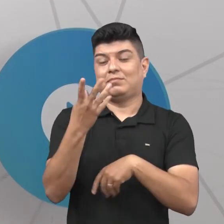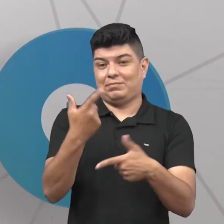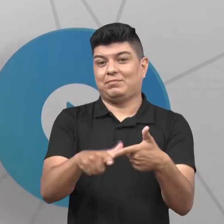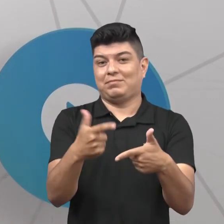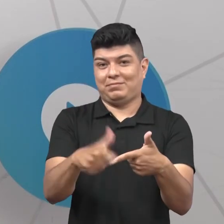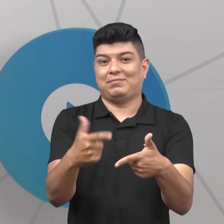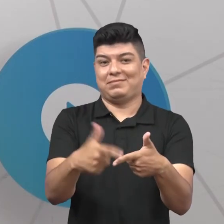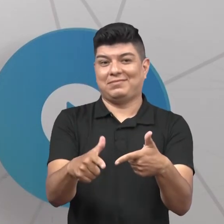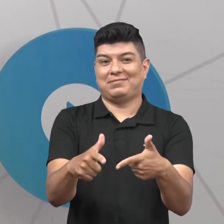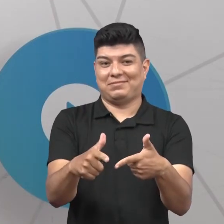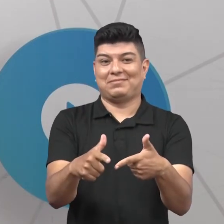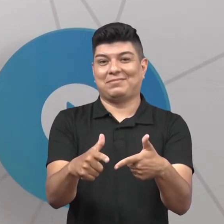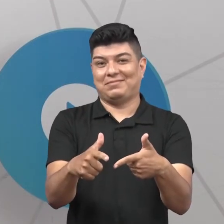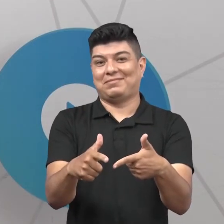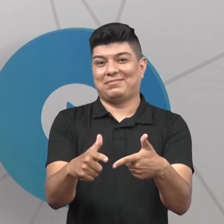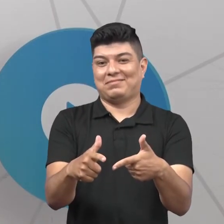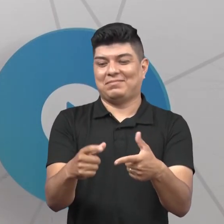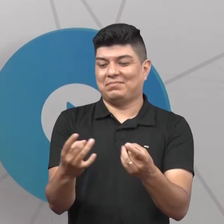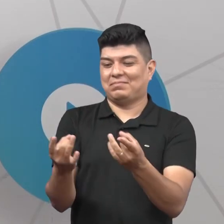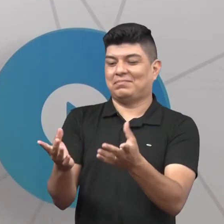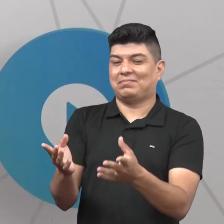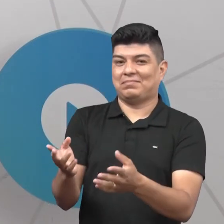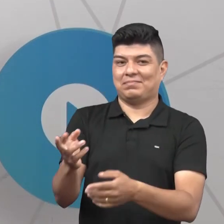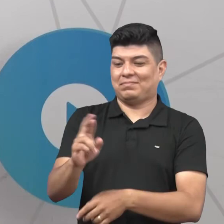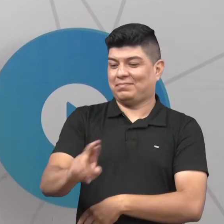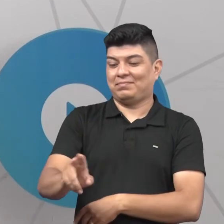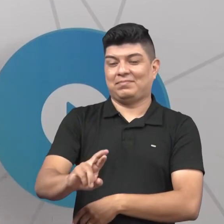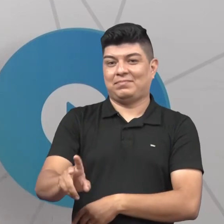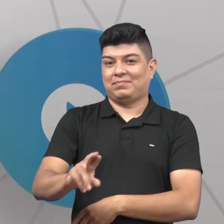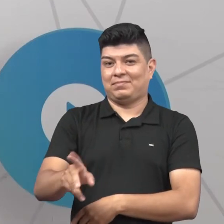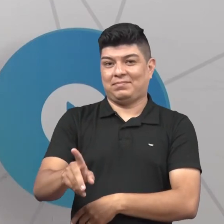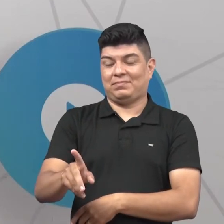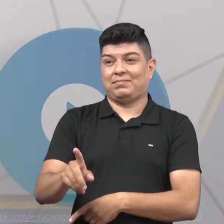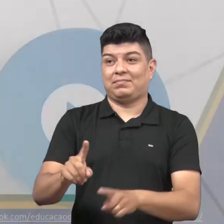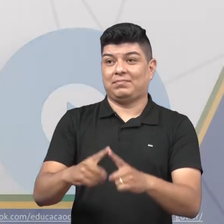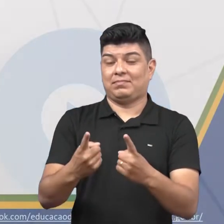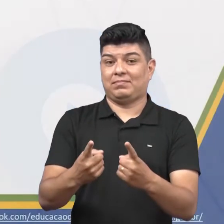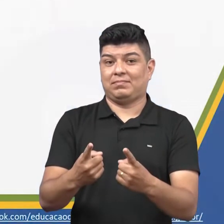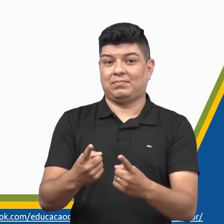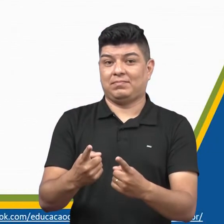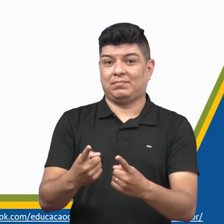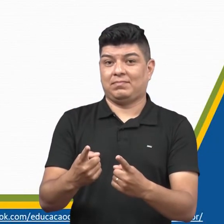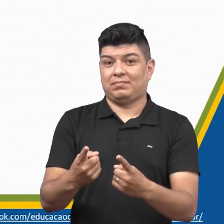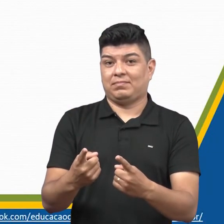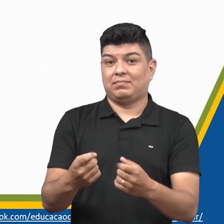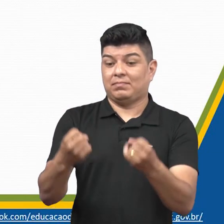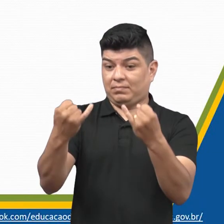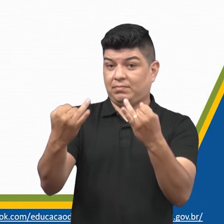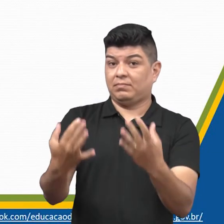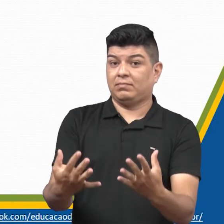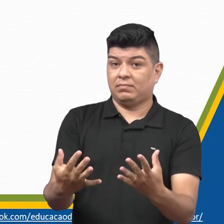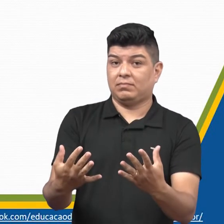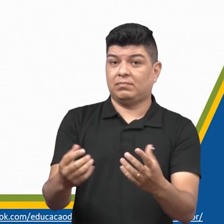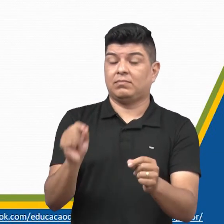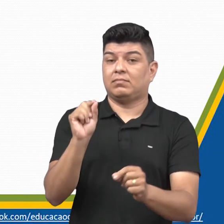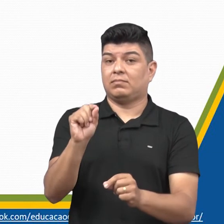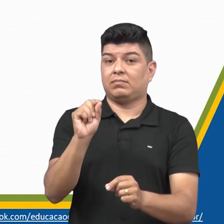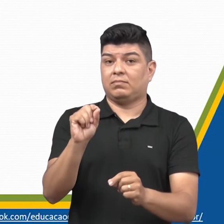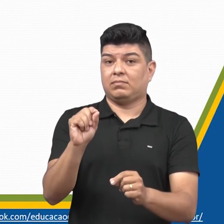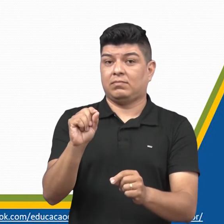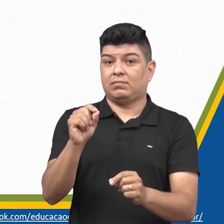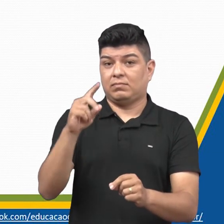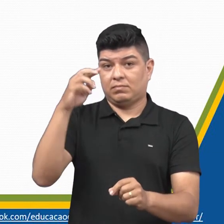problema. Ele não descarta o método dedutivo, só que para ele o método dedutivo ele está mais voltado para uma